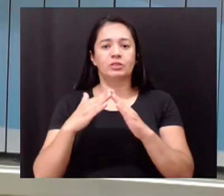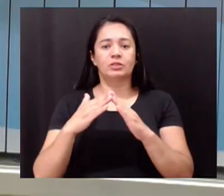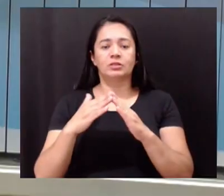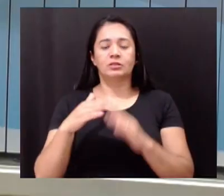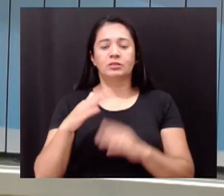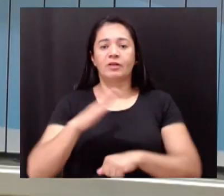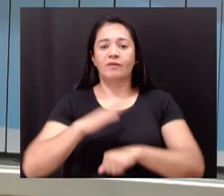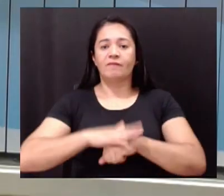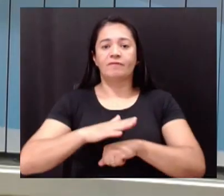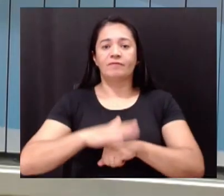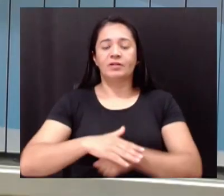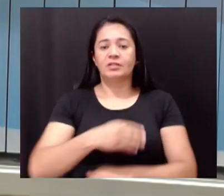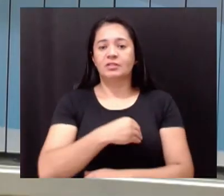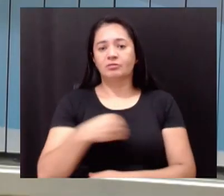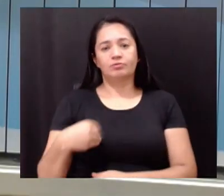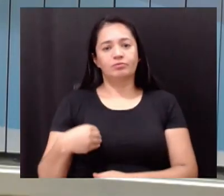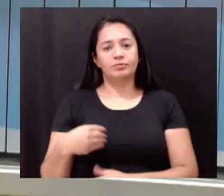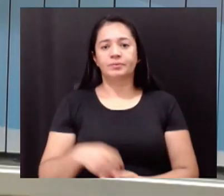exame.